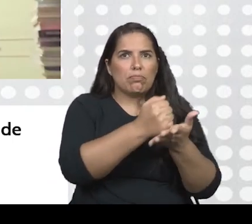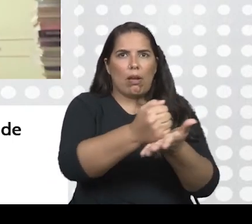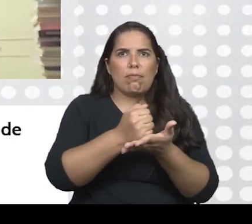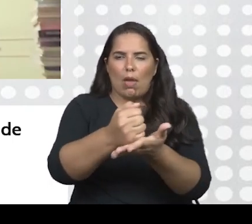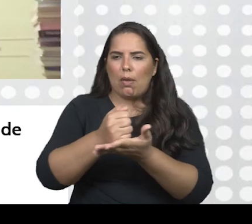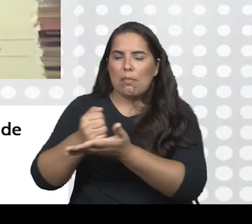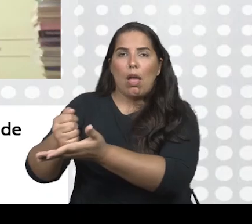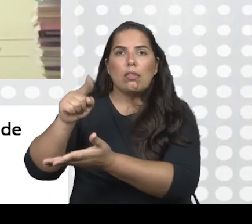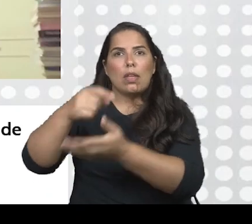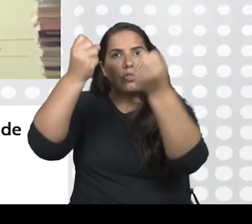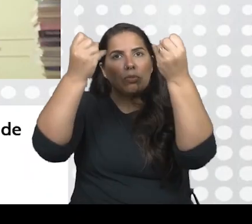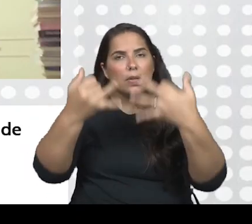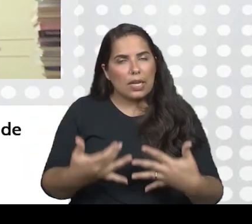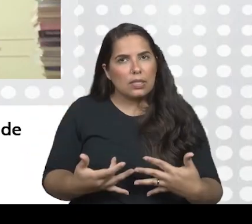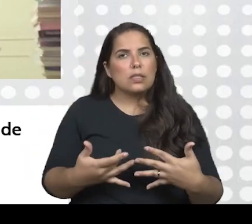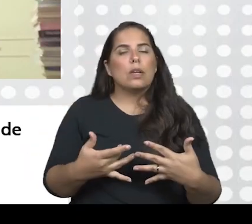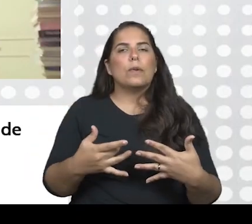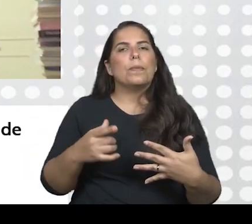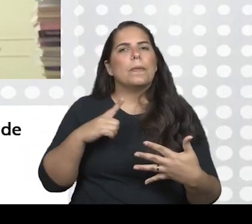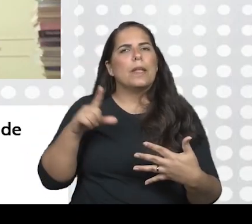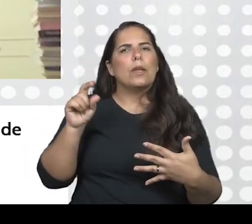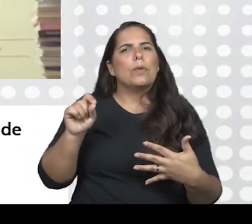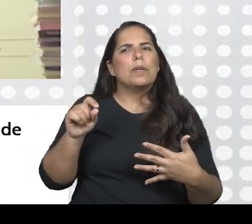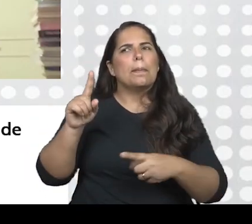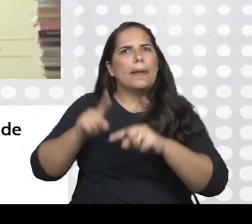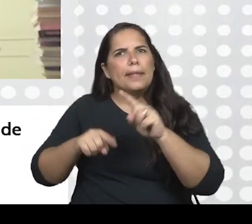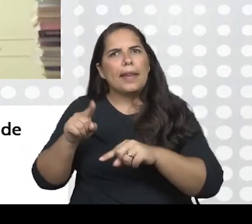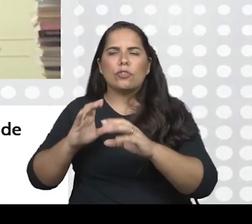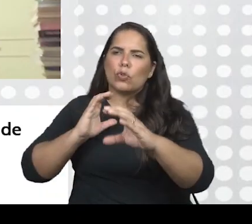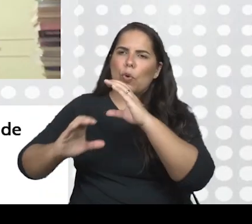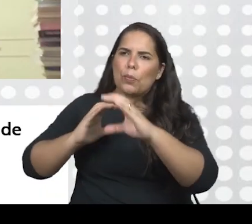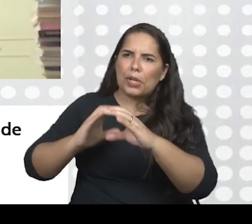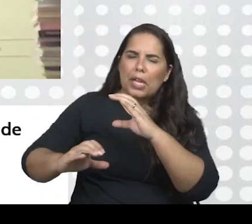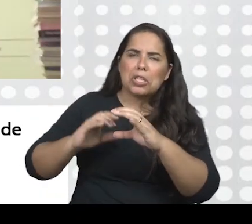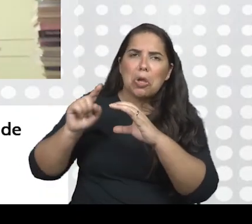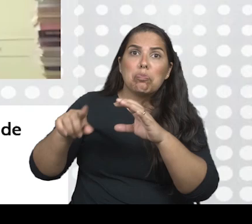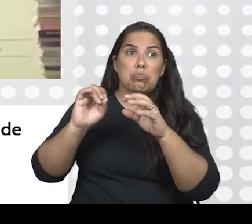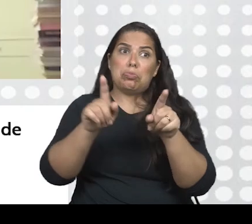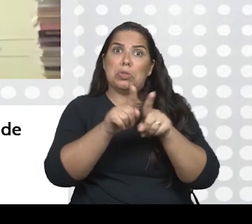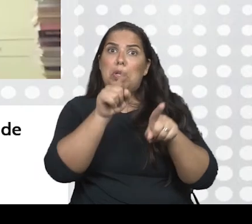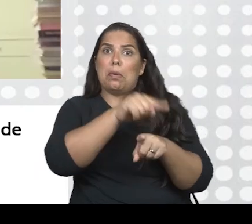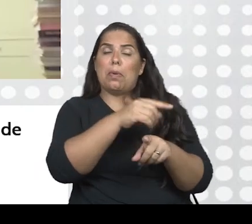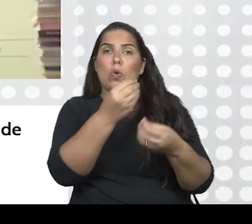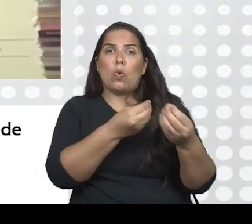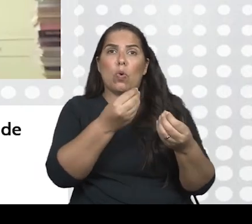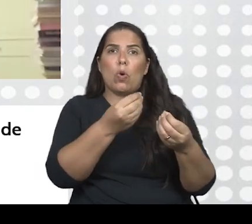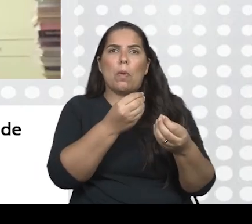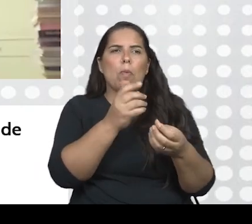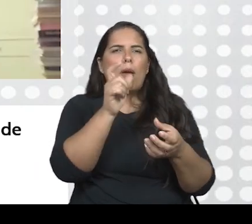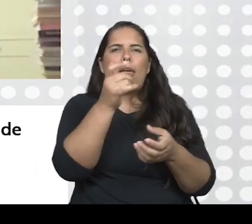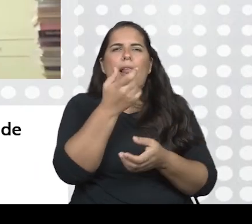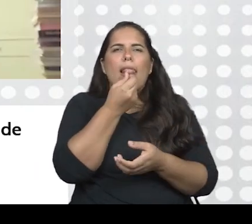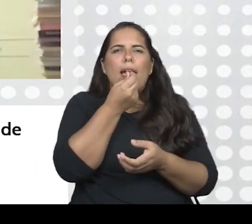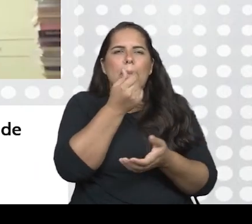tem aí uma explicação que passa desde recursos de comunicação alternativa até um engrossador de lápis, que é